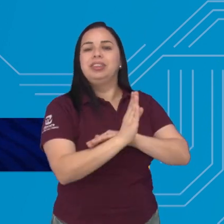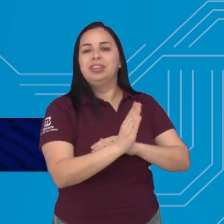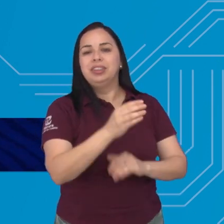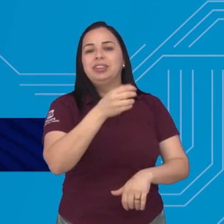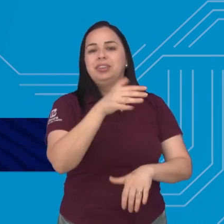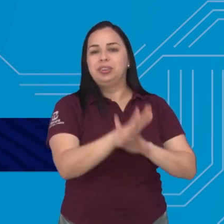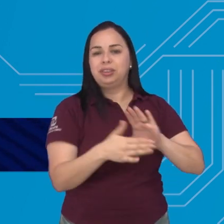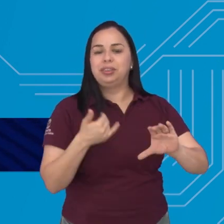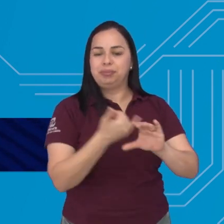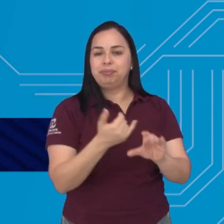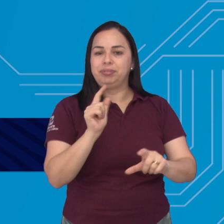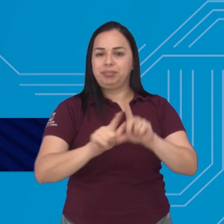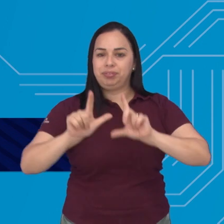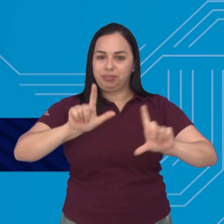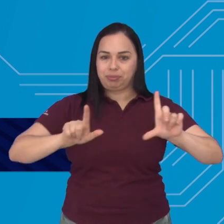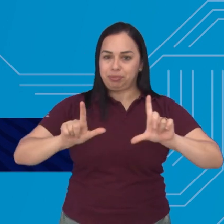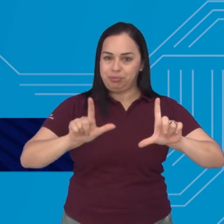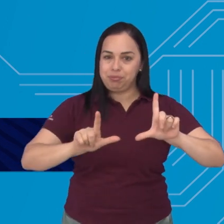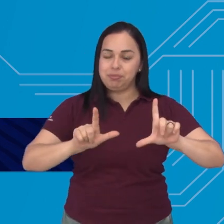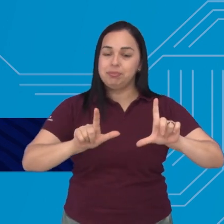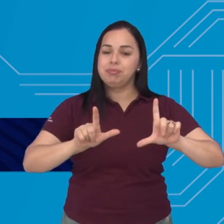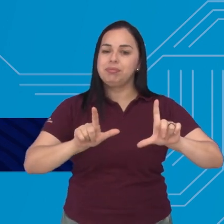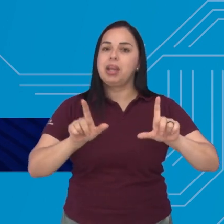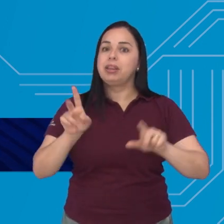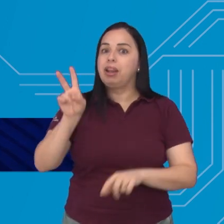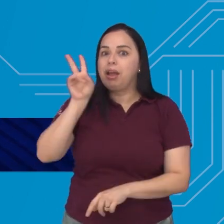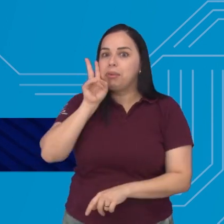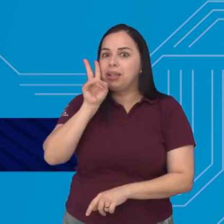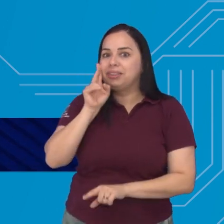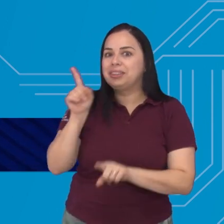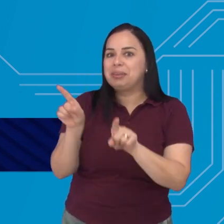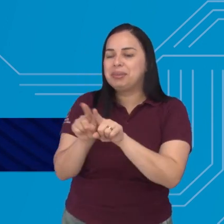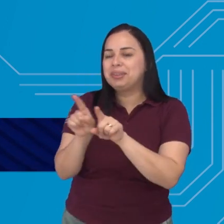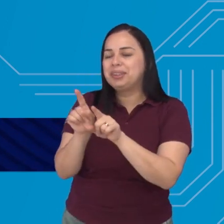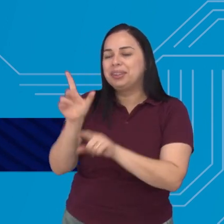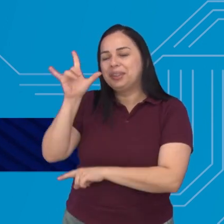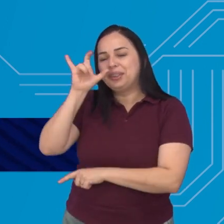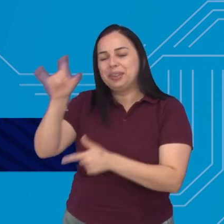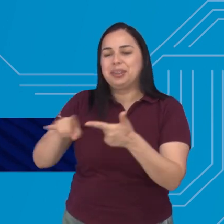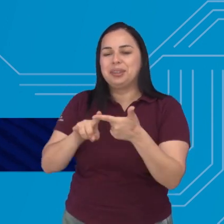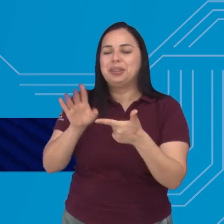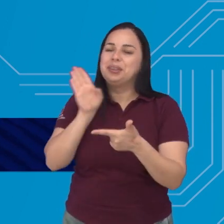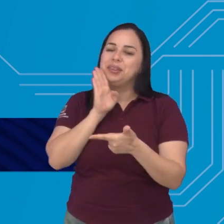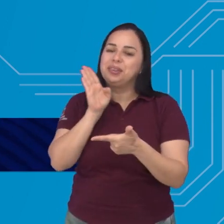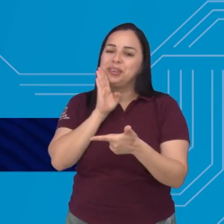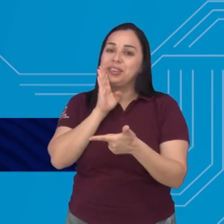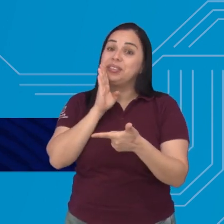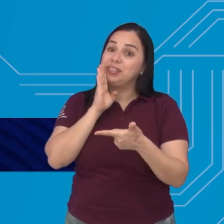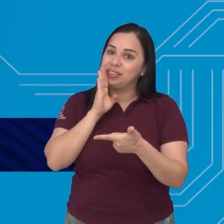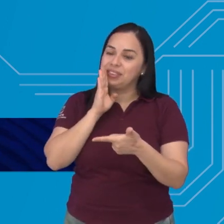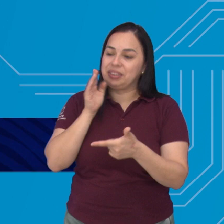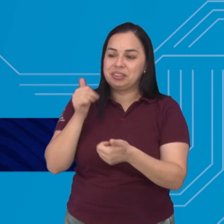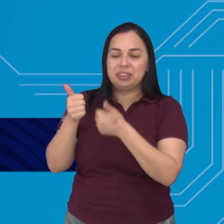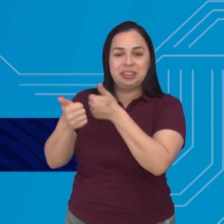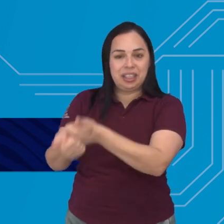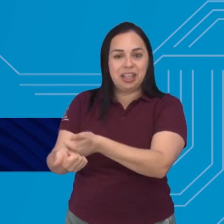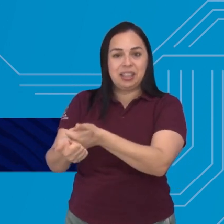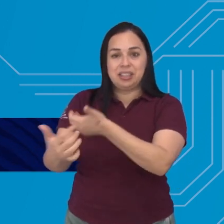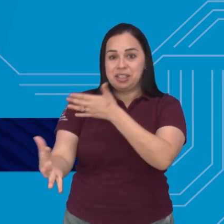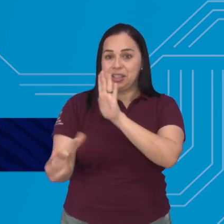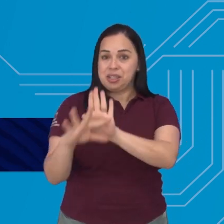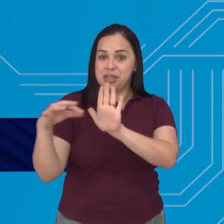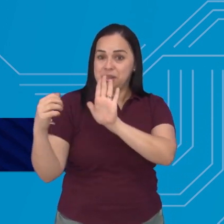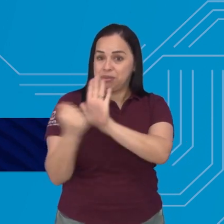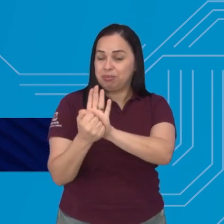a nossa página no YouTube, o TV Câmara SJC. Lembrando que também estamos no Instagram e no Facebook. Então, segue a gente